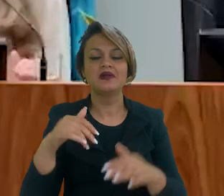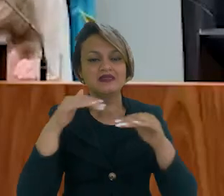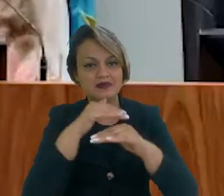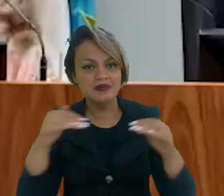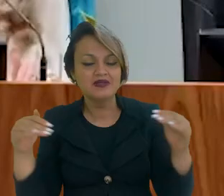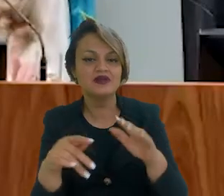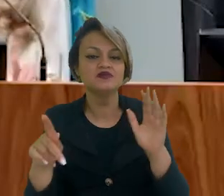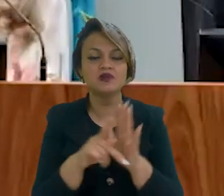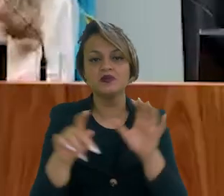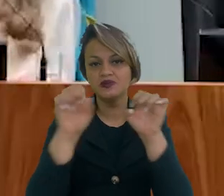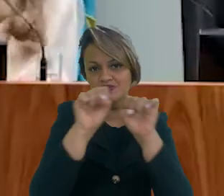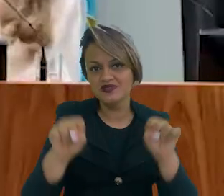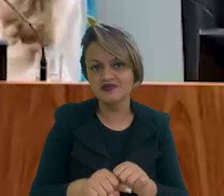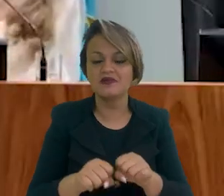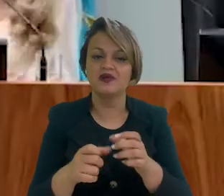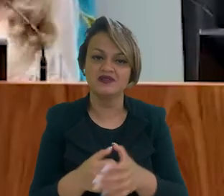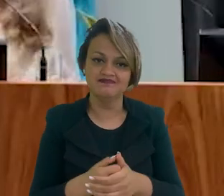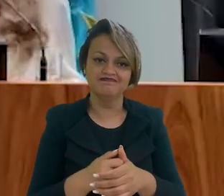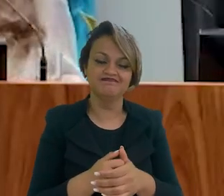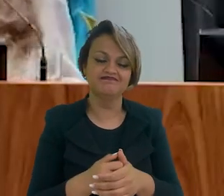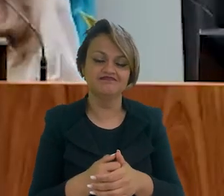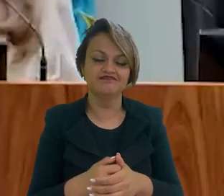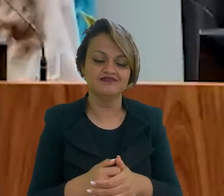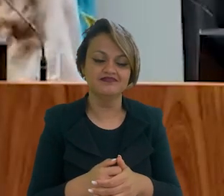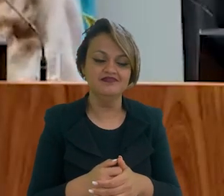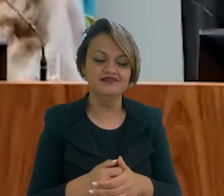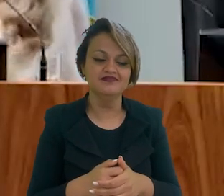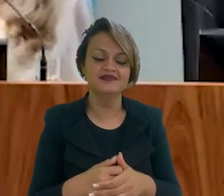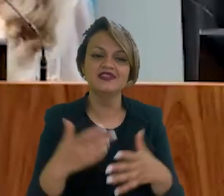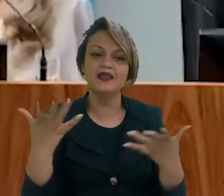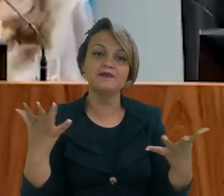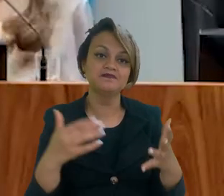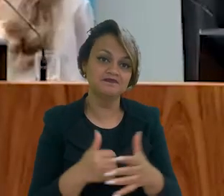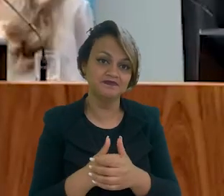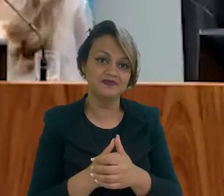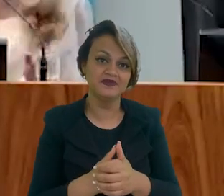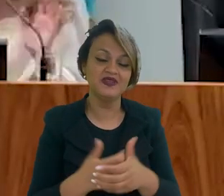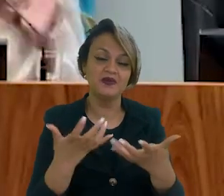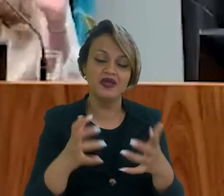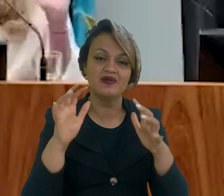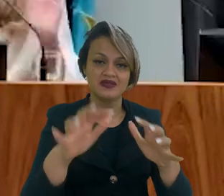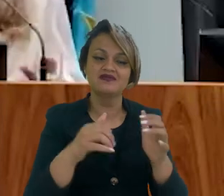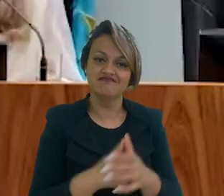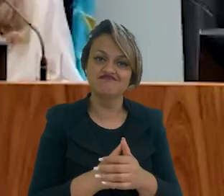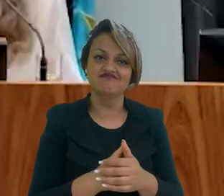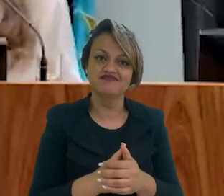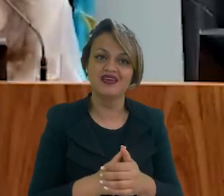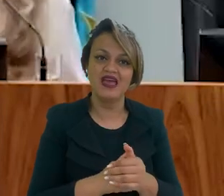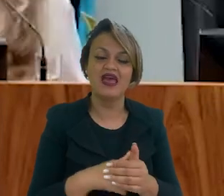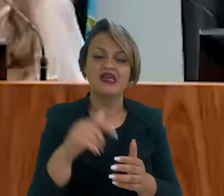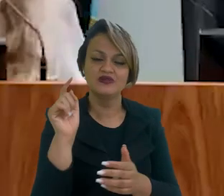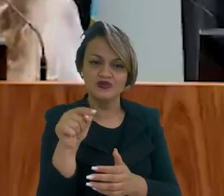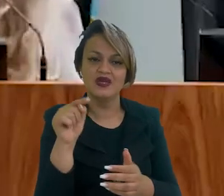fico feliz que precisa de normas assim a estabilidade do sistema né